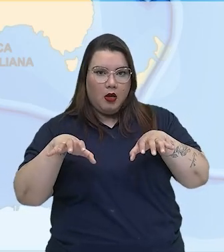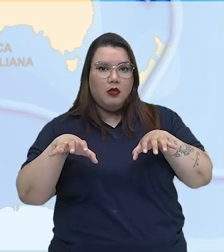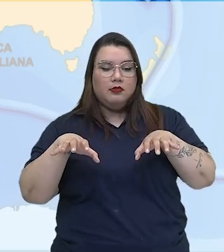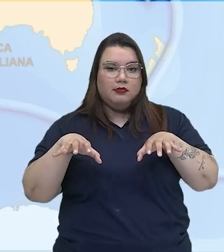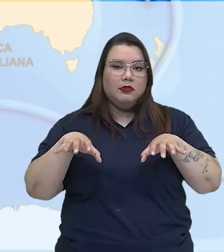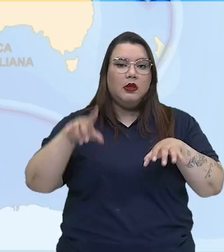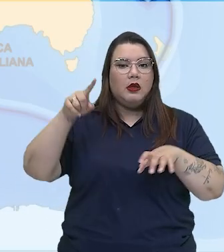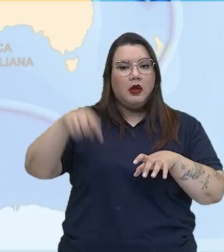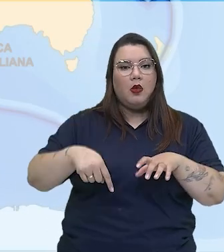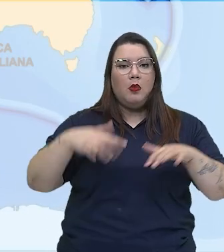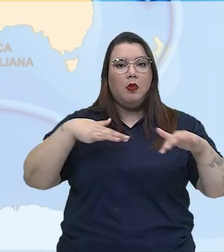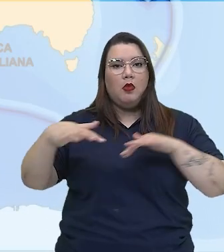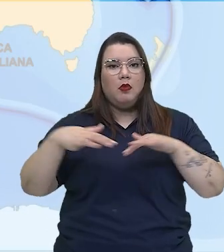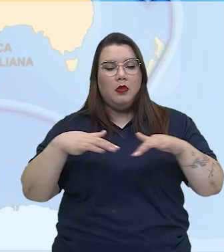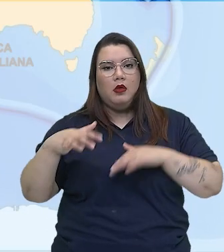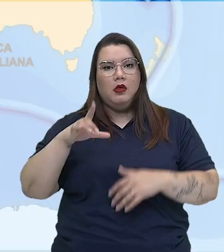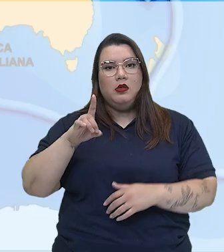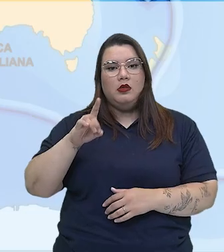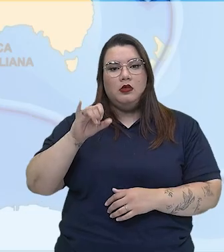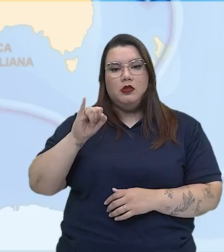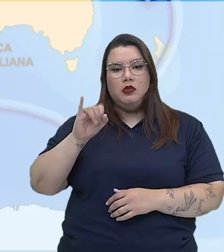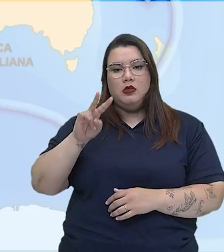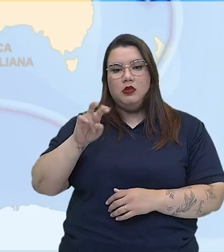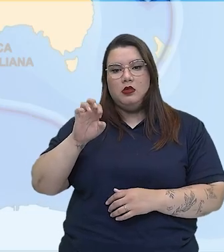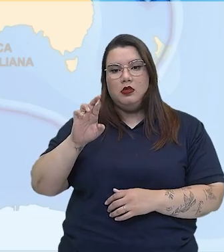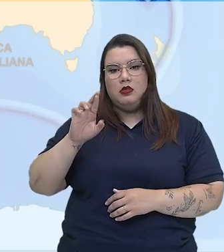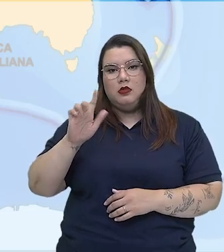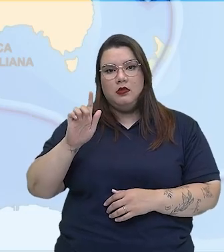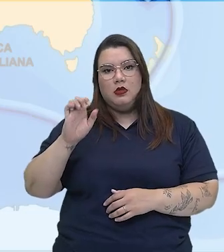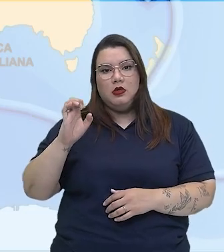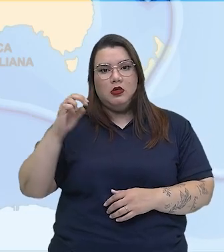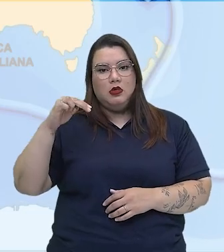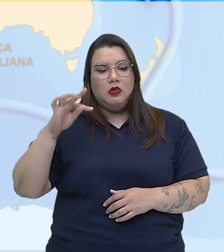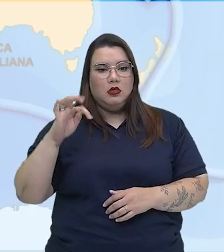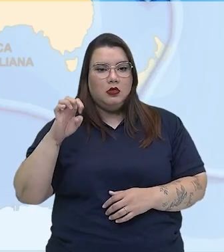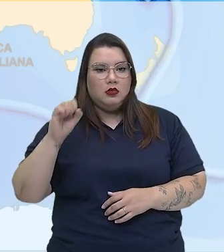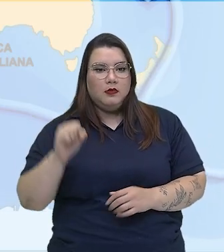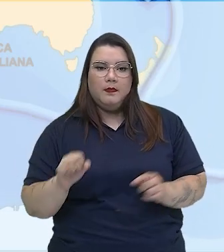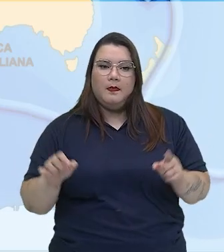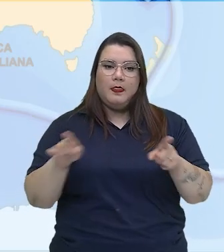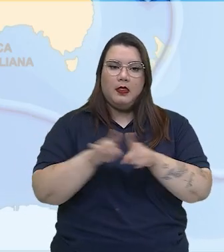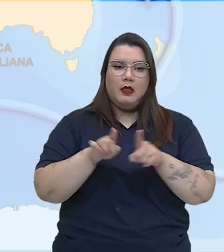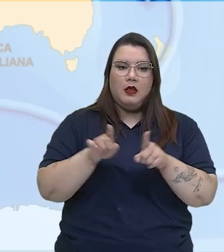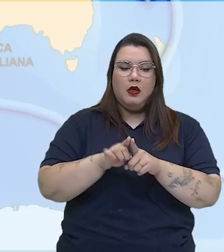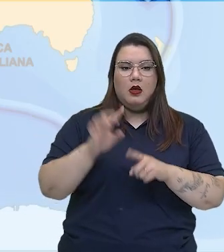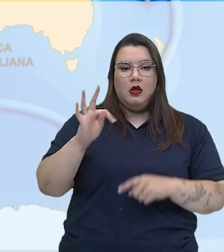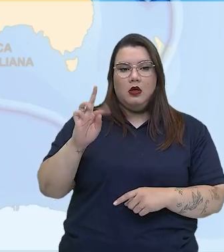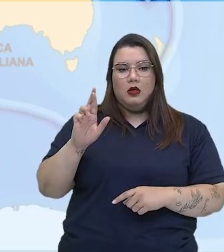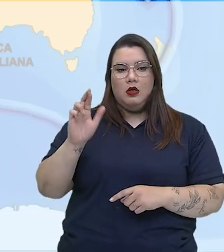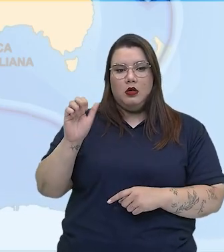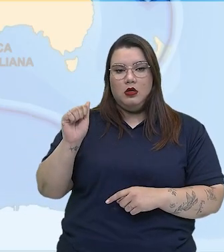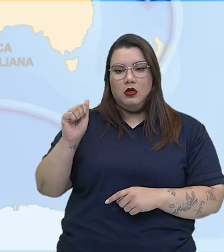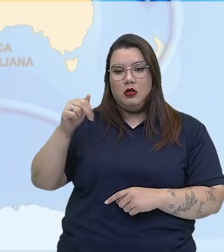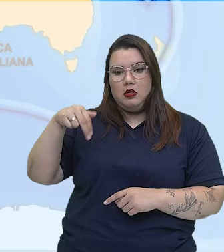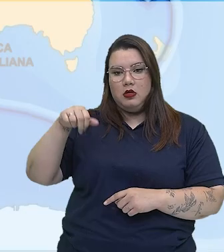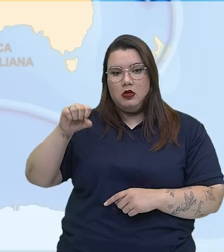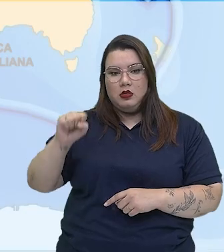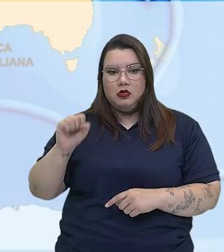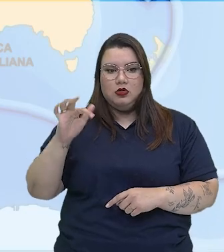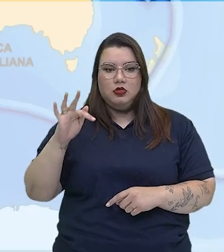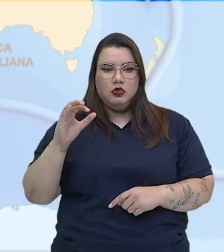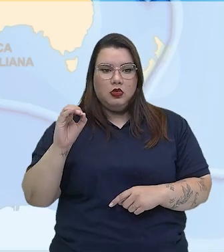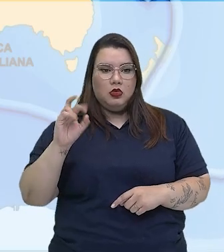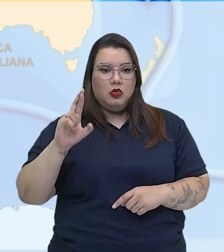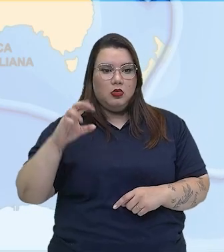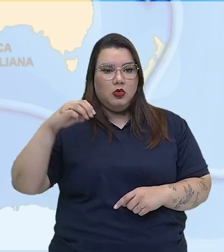direções opostas, que são chamadas de placas divergentes, e nós vamos ter as placas transformantes, que é